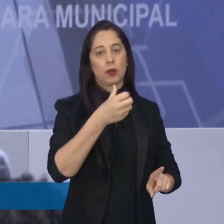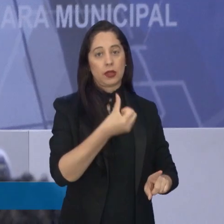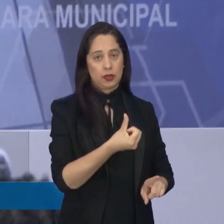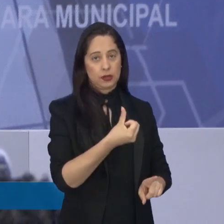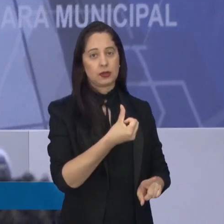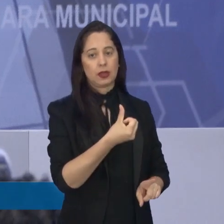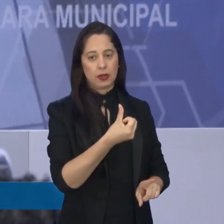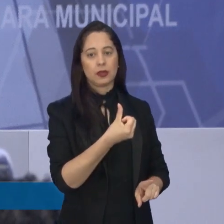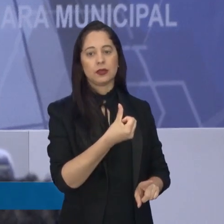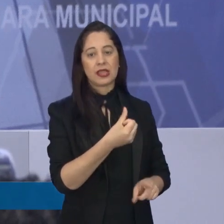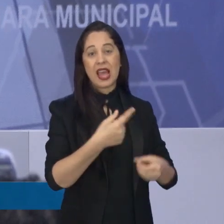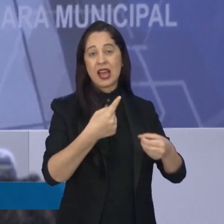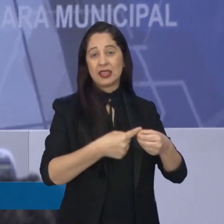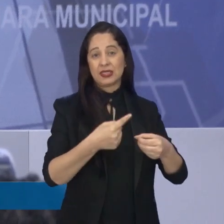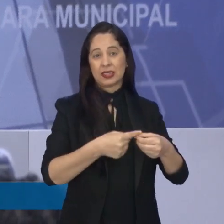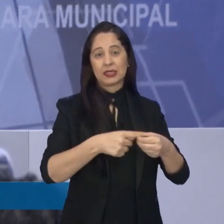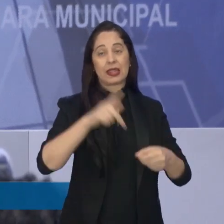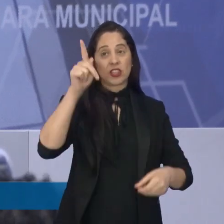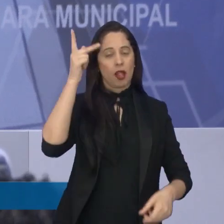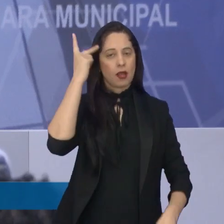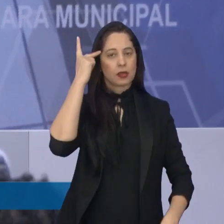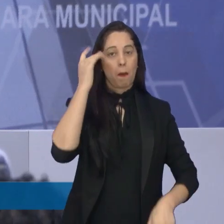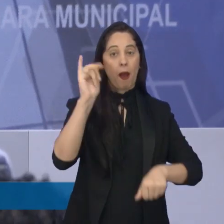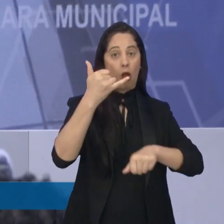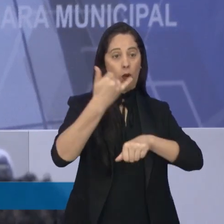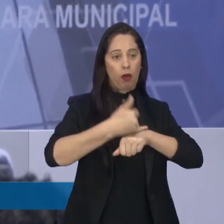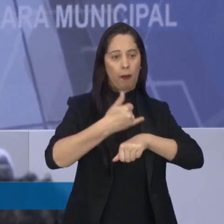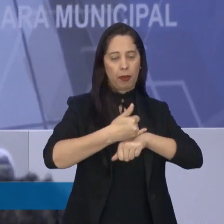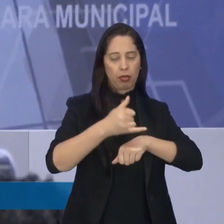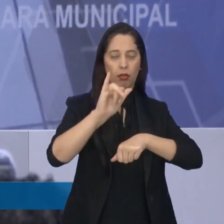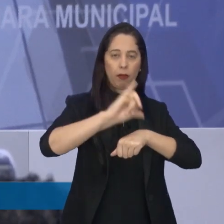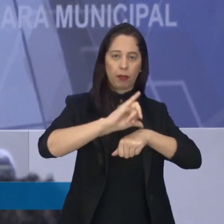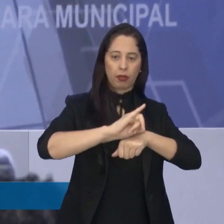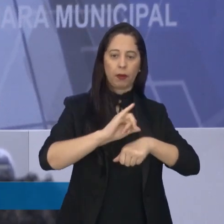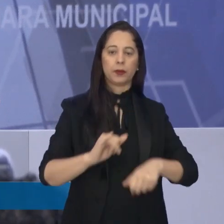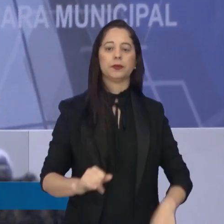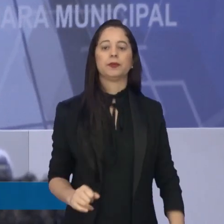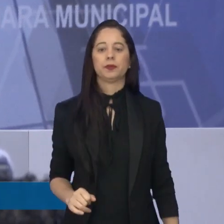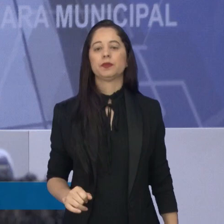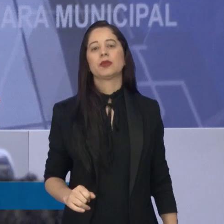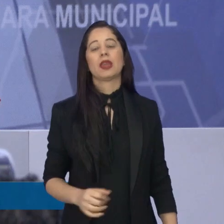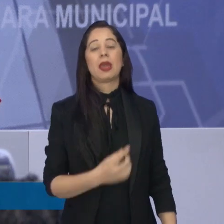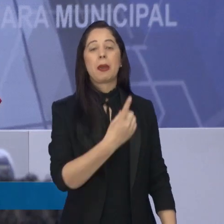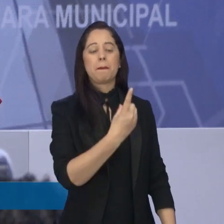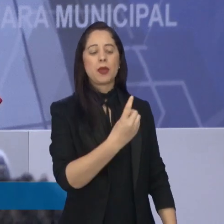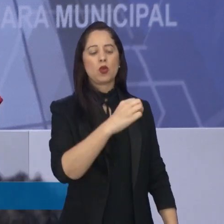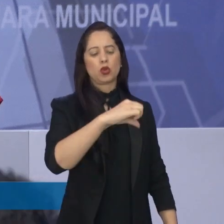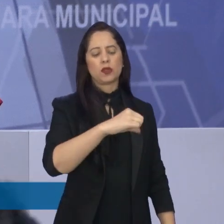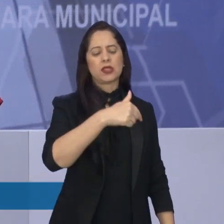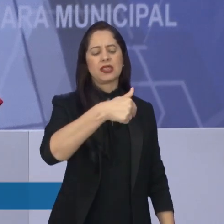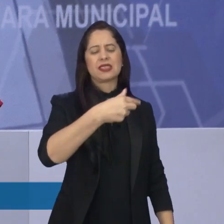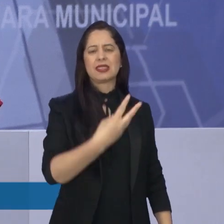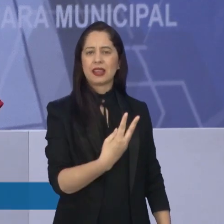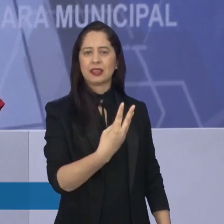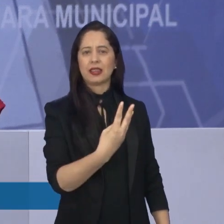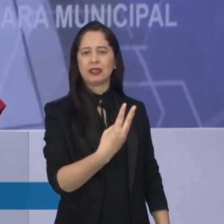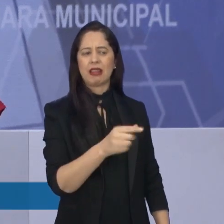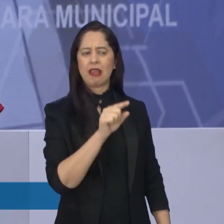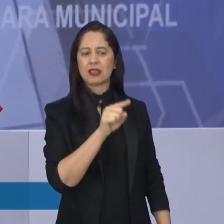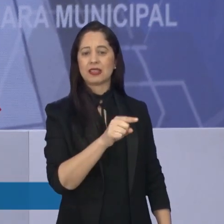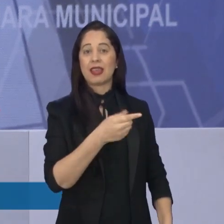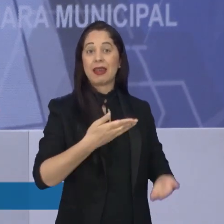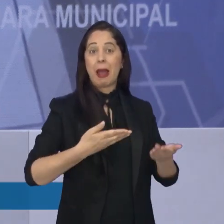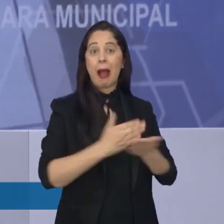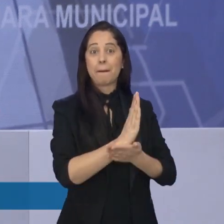1956, na cidade de São Paulo. No final de 1973, foi aprovado